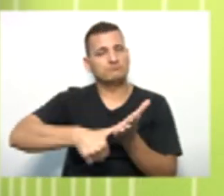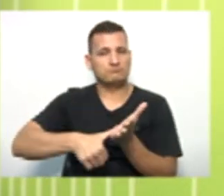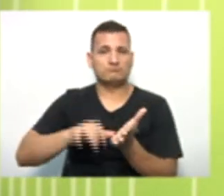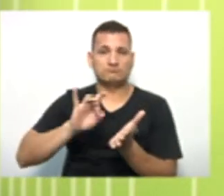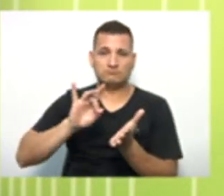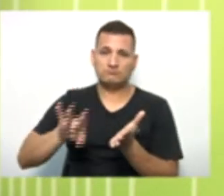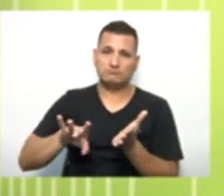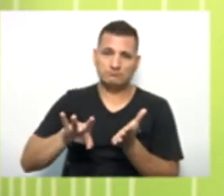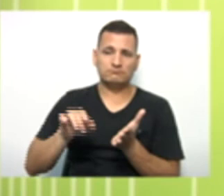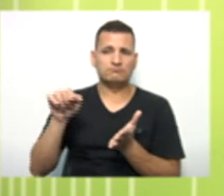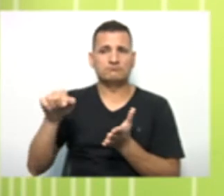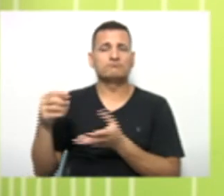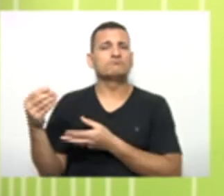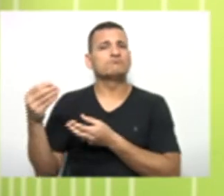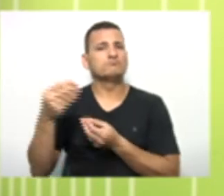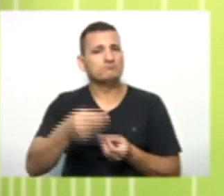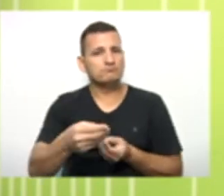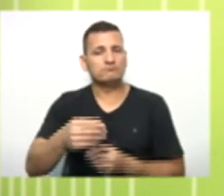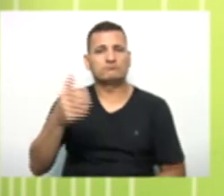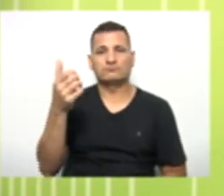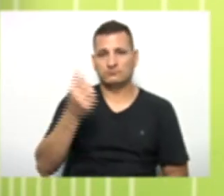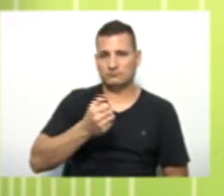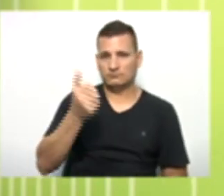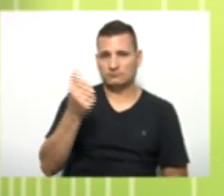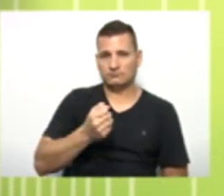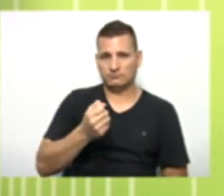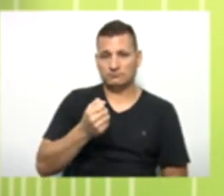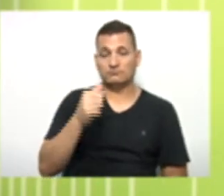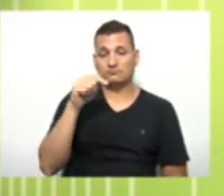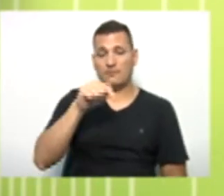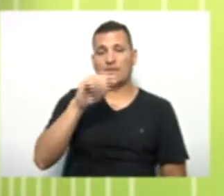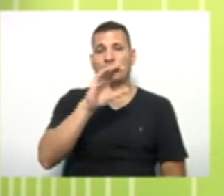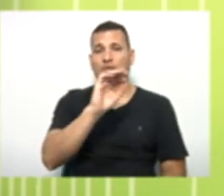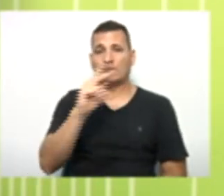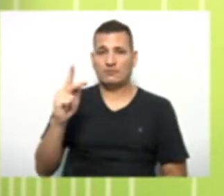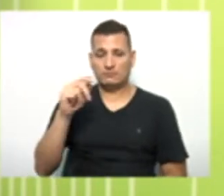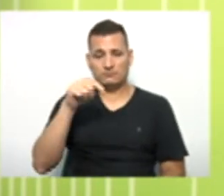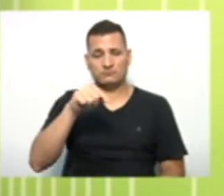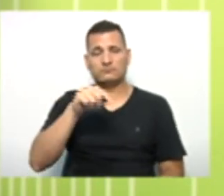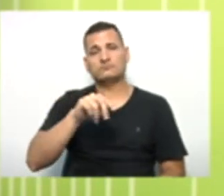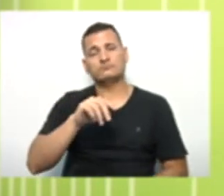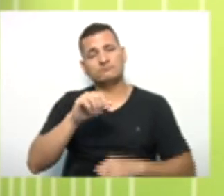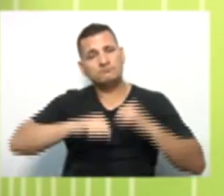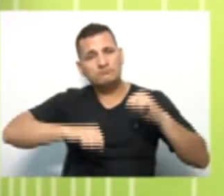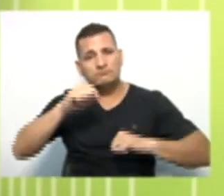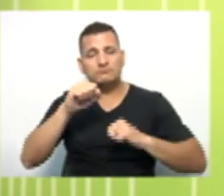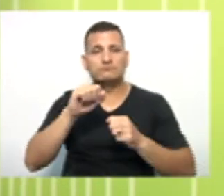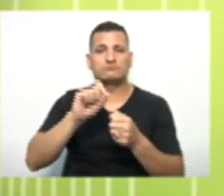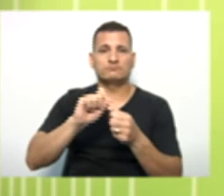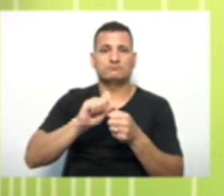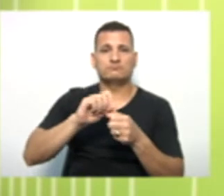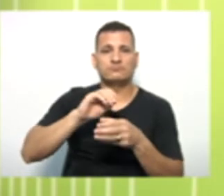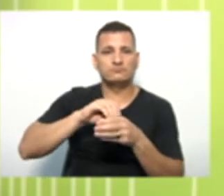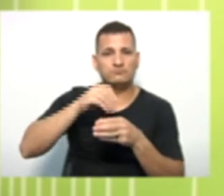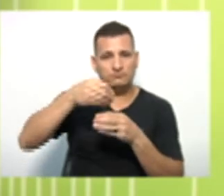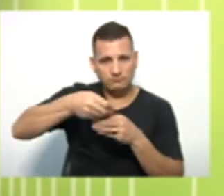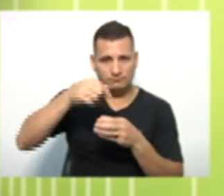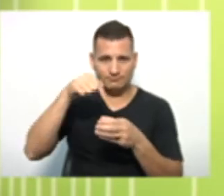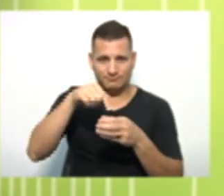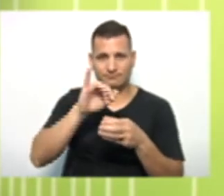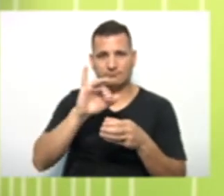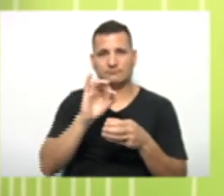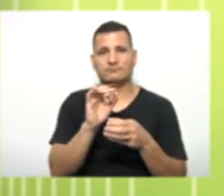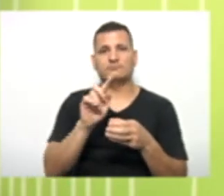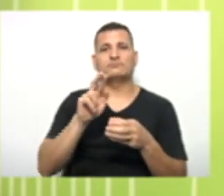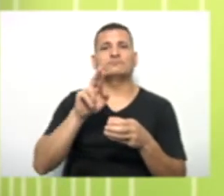a entrega de leite, no caso de uma cooperativa que vai trabalhar com iogurtes. Então, mas a cooperativa ela